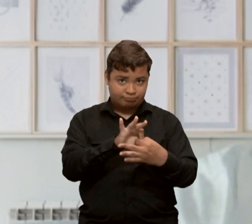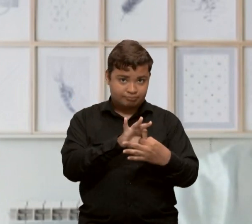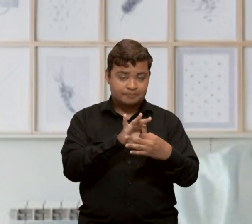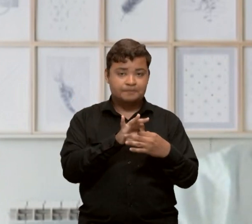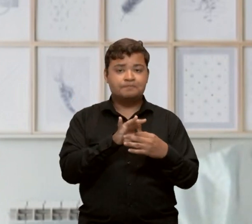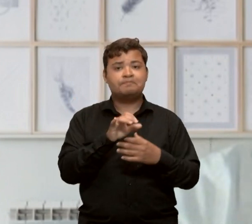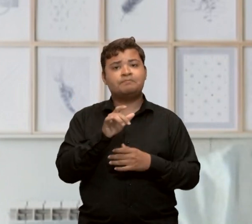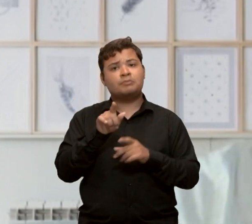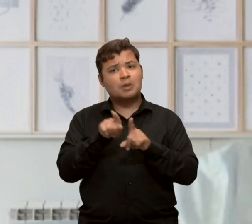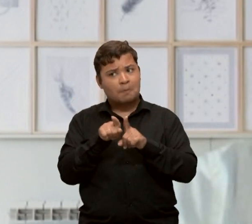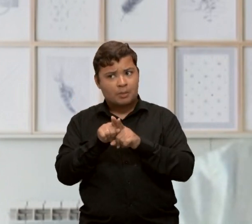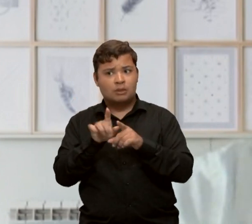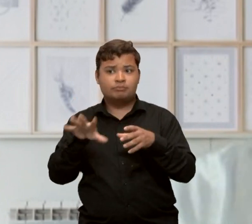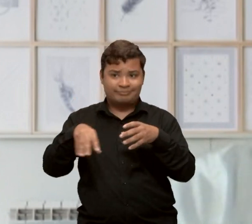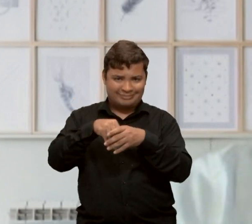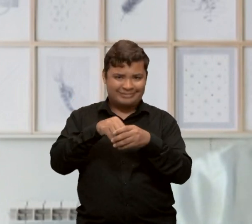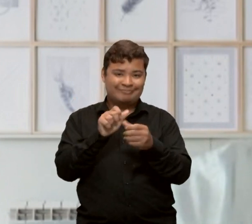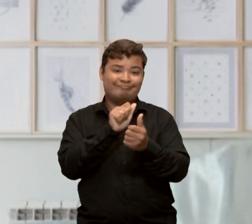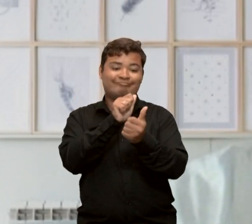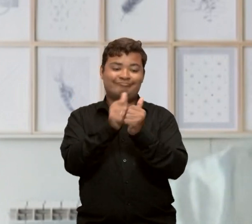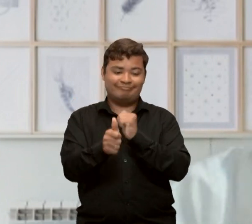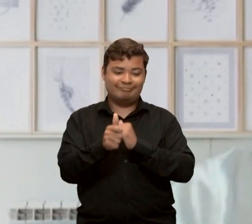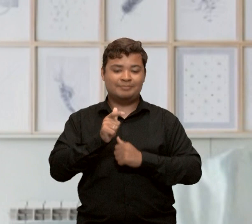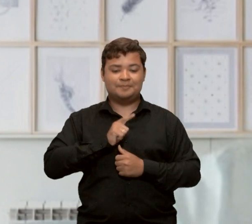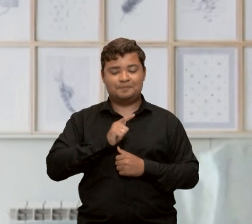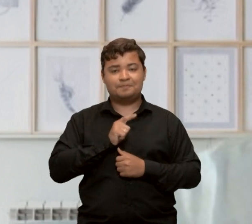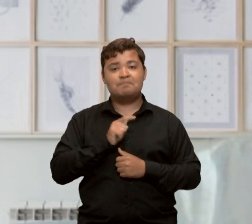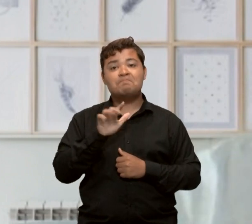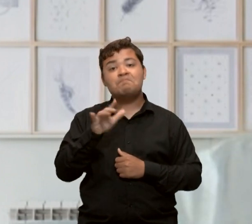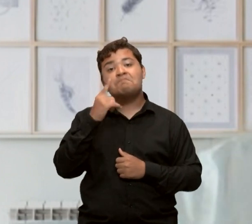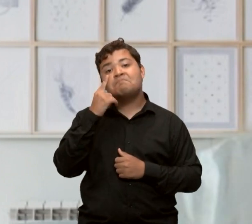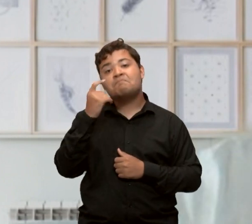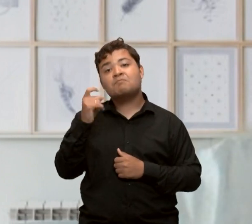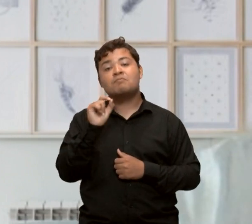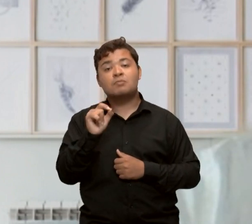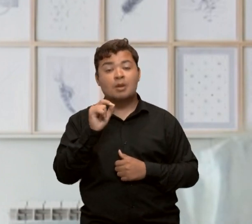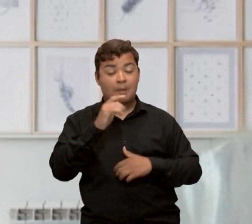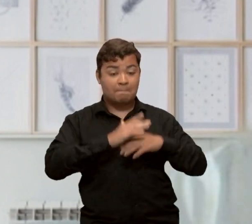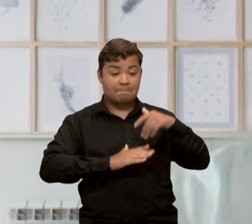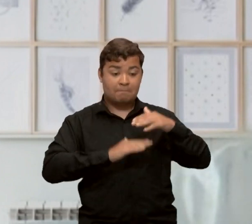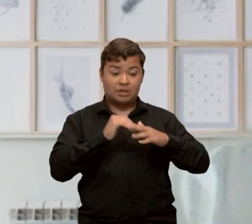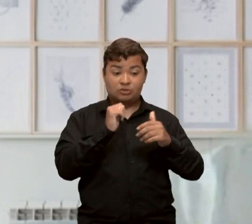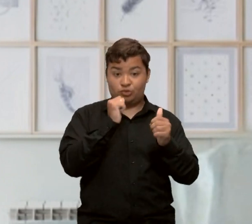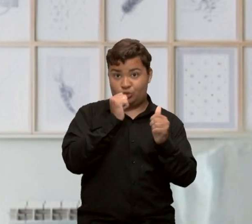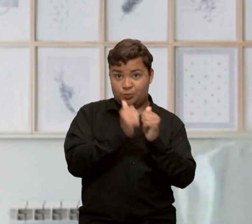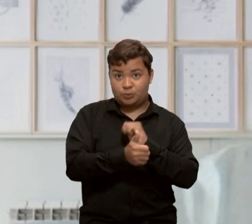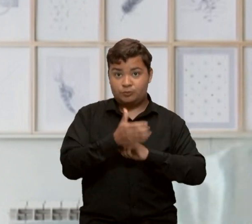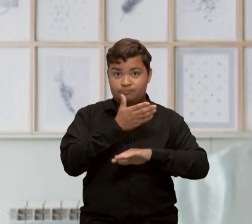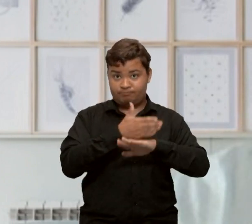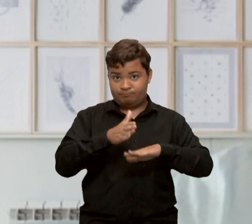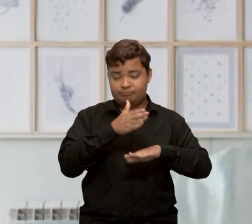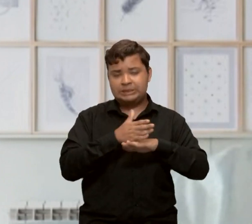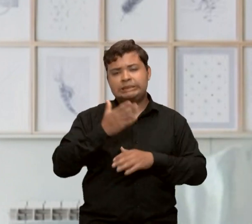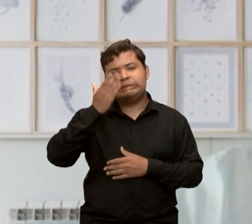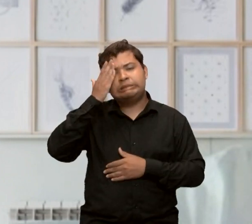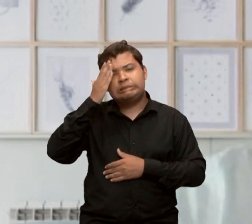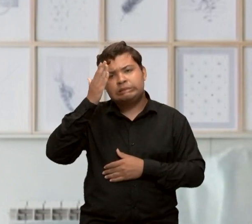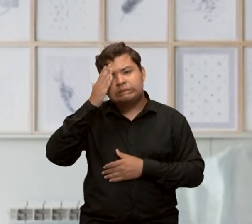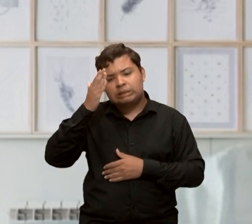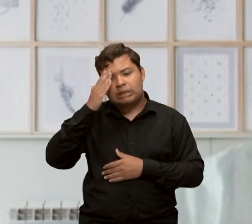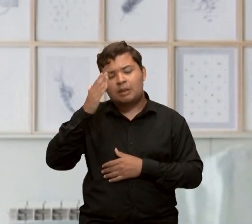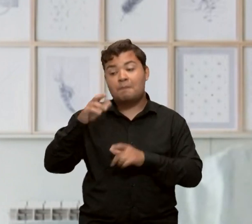as esportivas. É interessante que as práticas esportivas, e tendo em vista a importância que o esporte tem